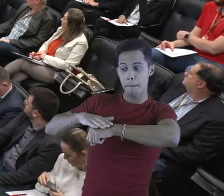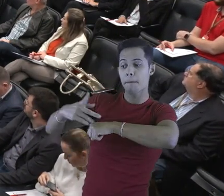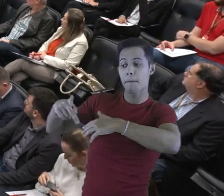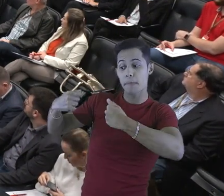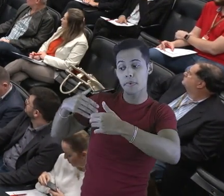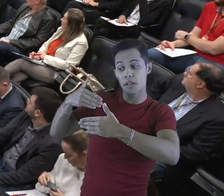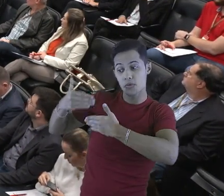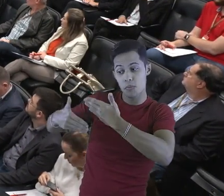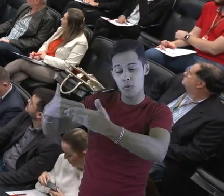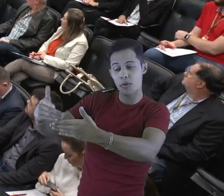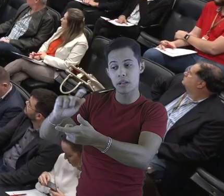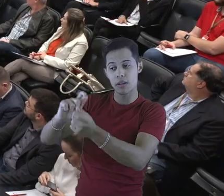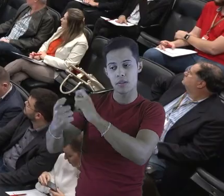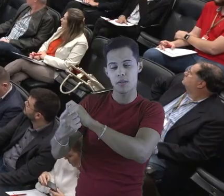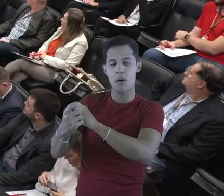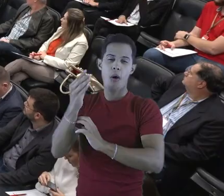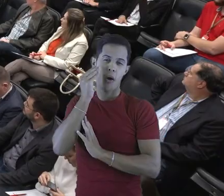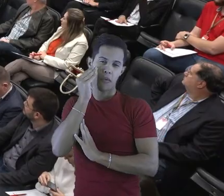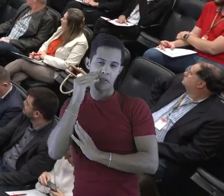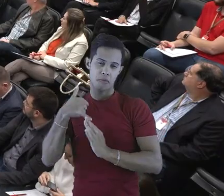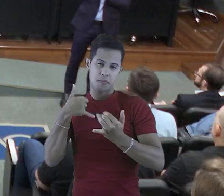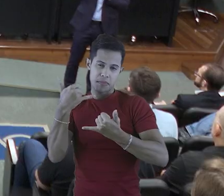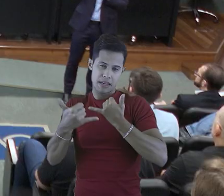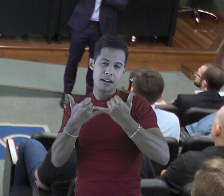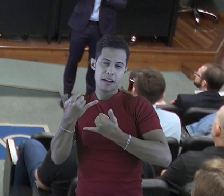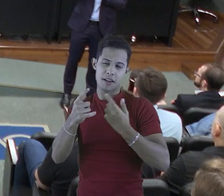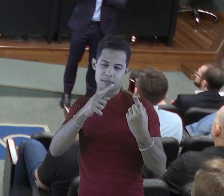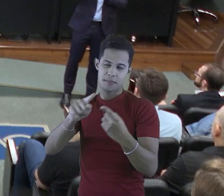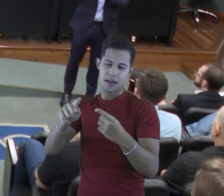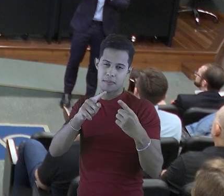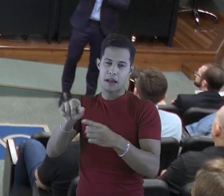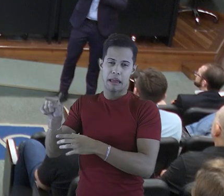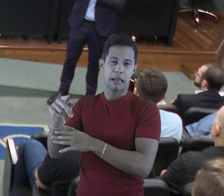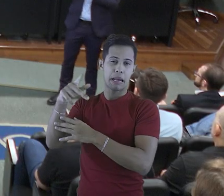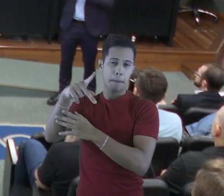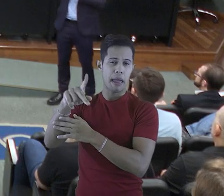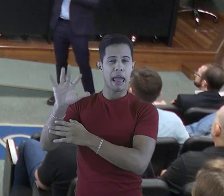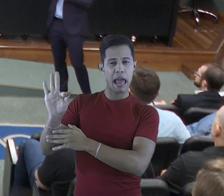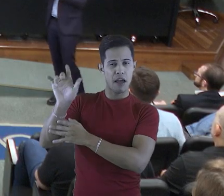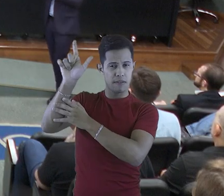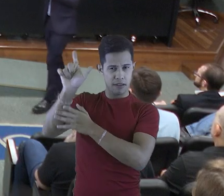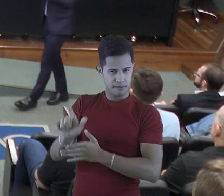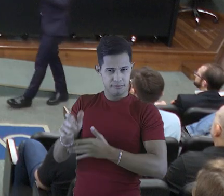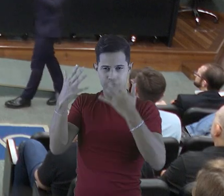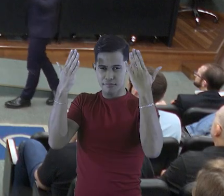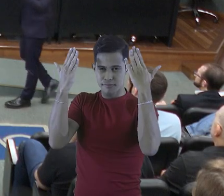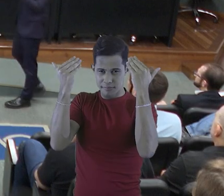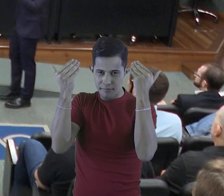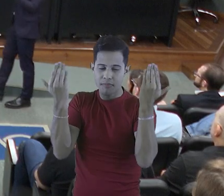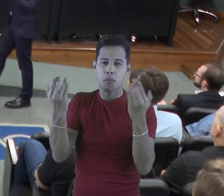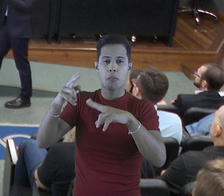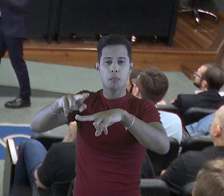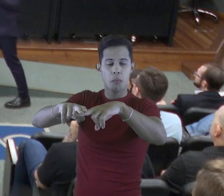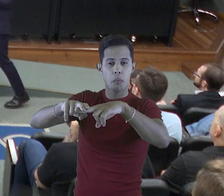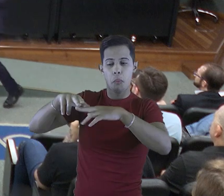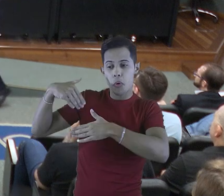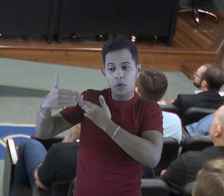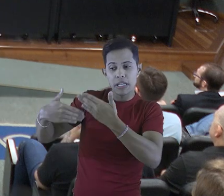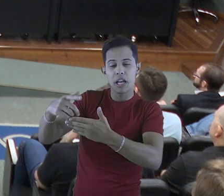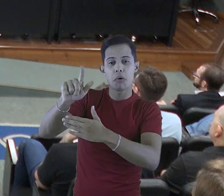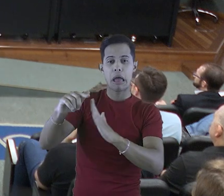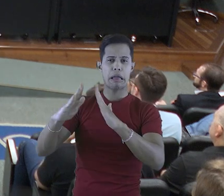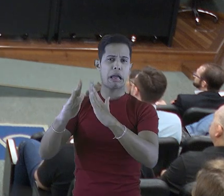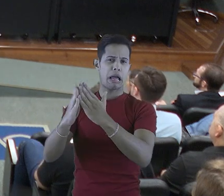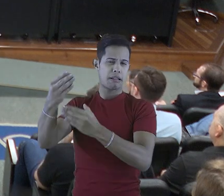processo de adequação. Claro que eu estava brincando com ele, porque ele é uma pessoa física que capta dados, ou seja, o processo de adequação dele é quase que caseiro.